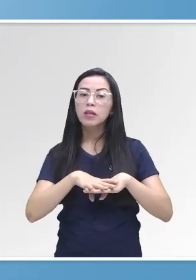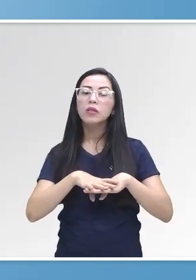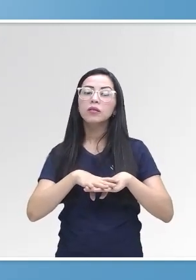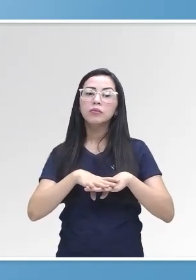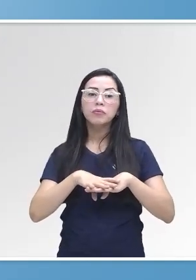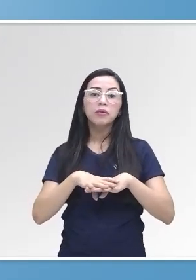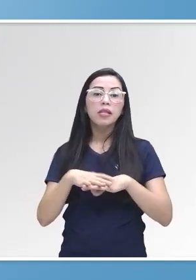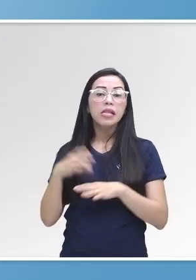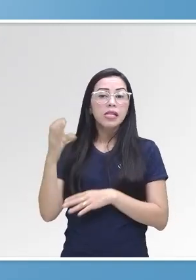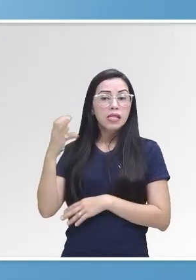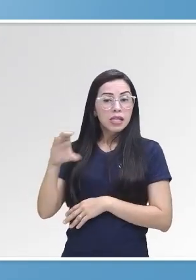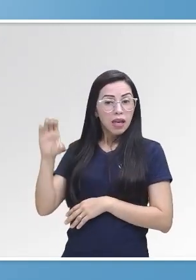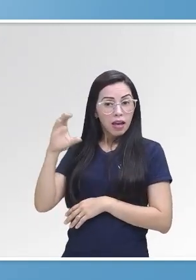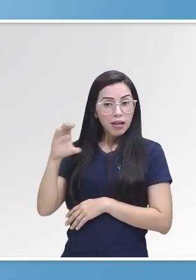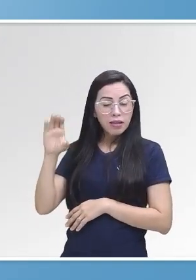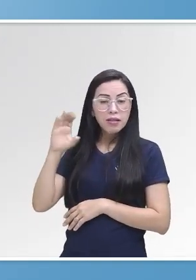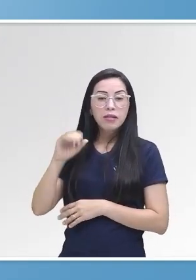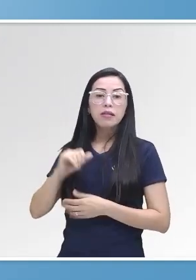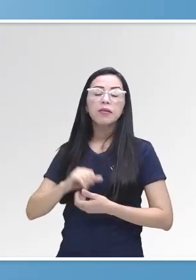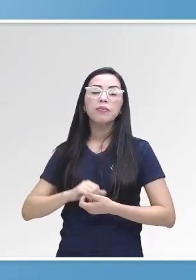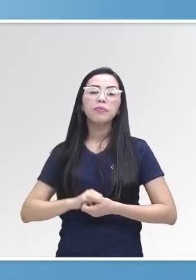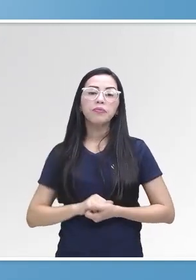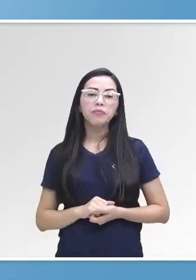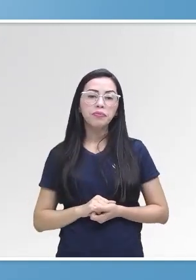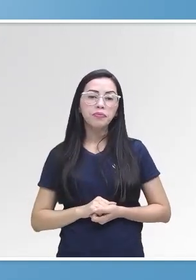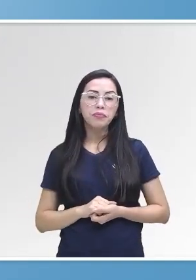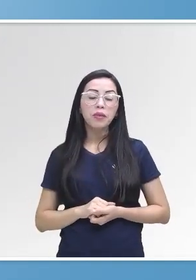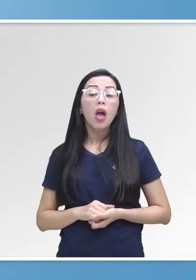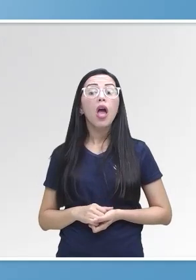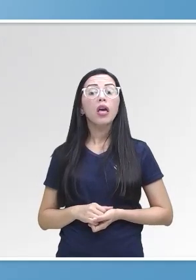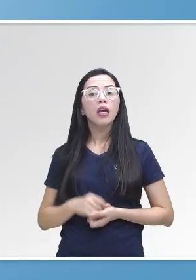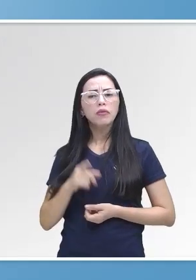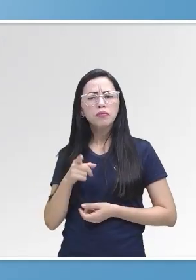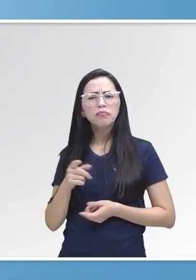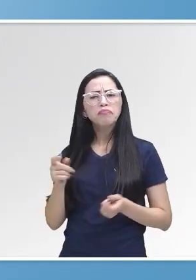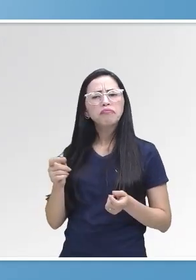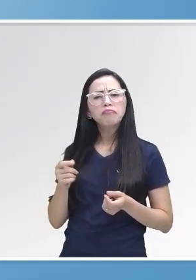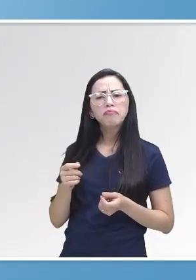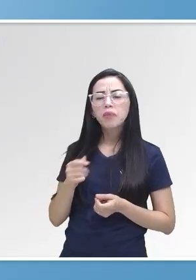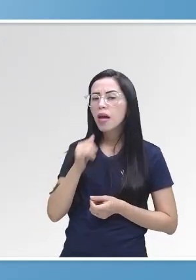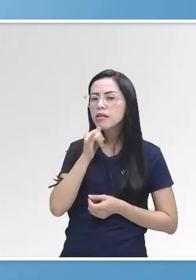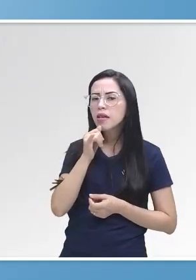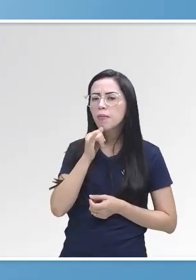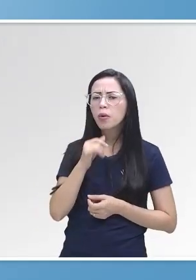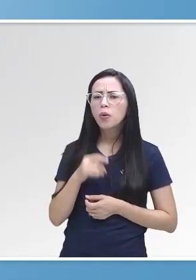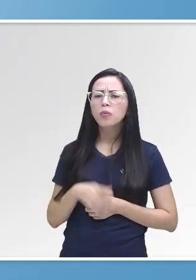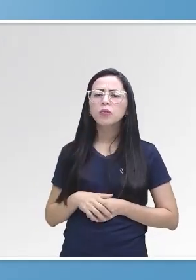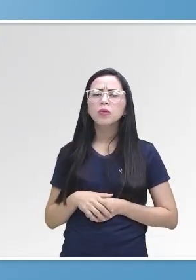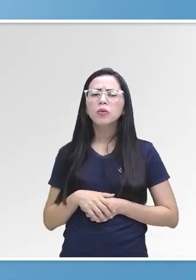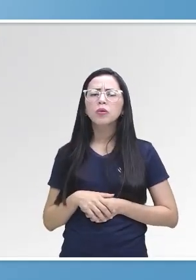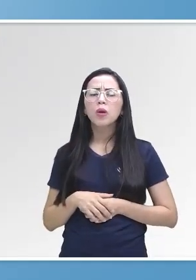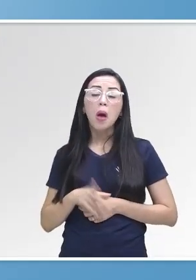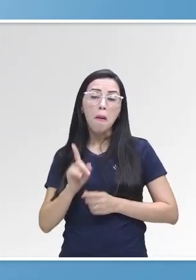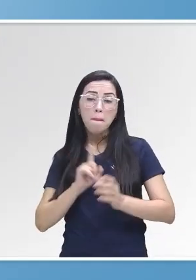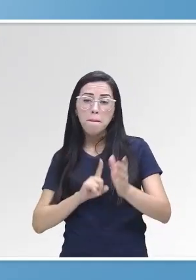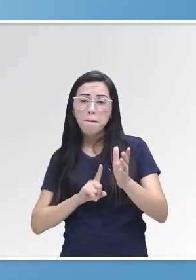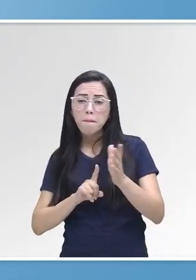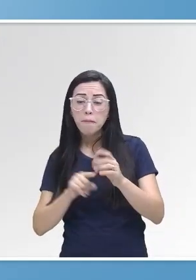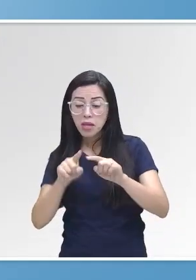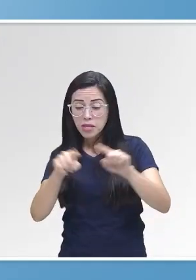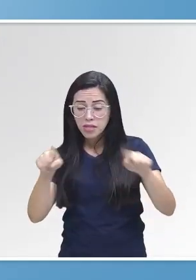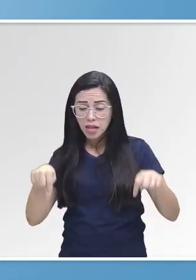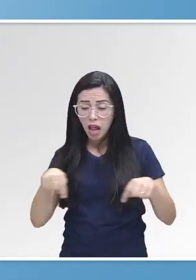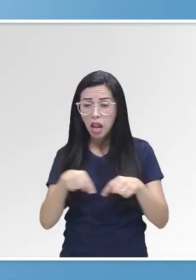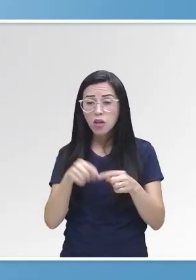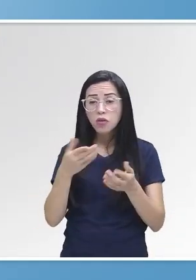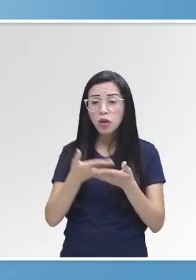ciências aí vai ver quantas crianças gostam mais de matemática e português